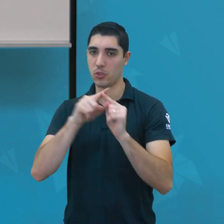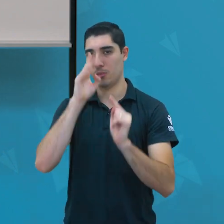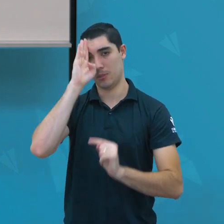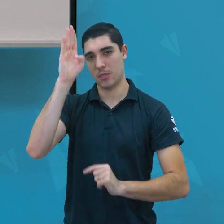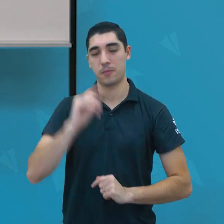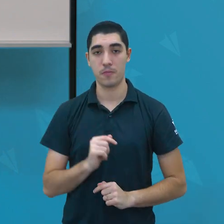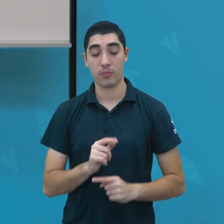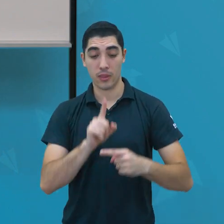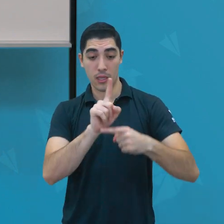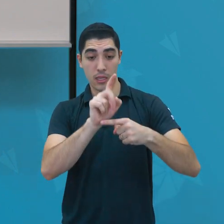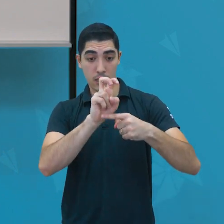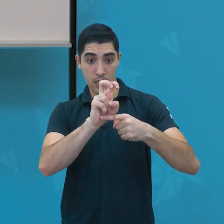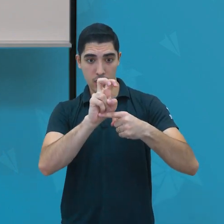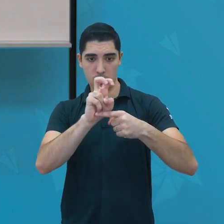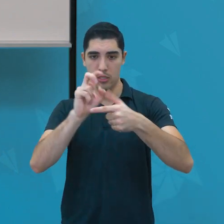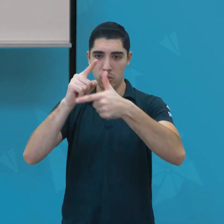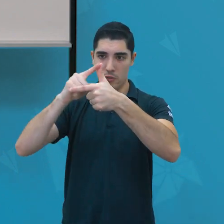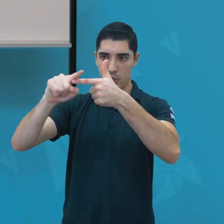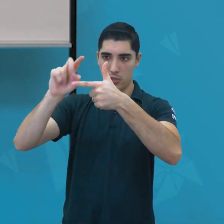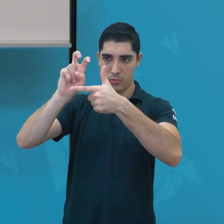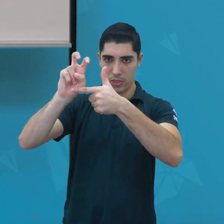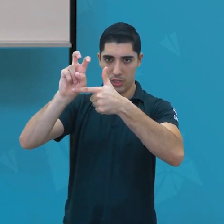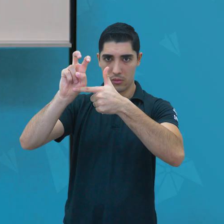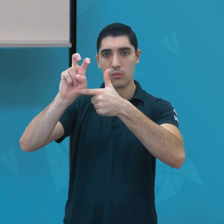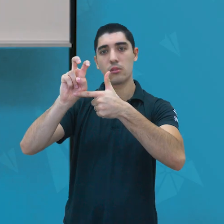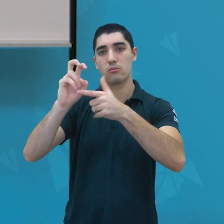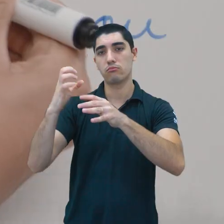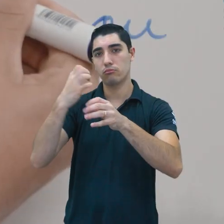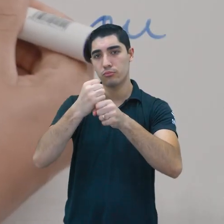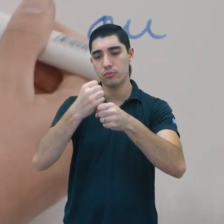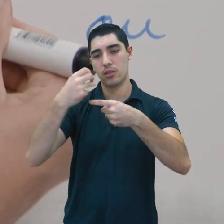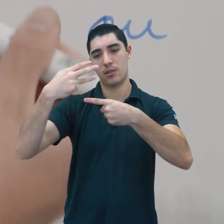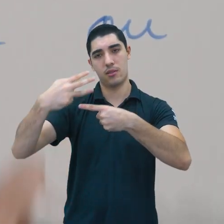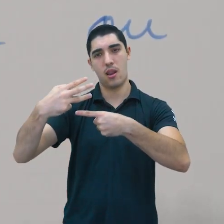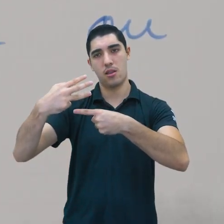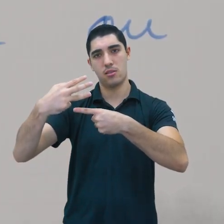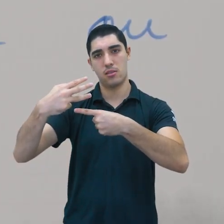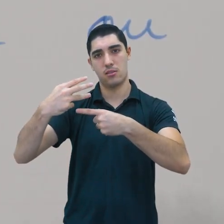irredutível? 15 por 5, então eu vou obter aqui